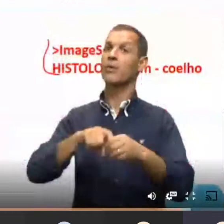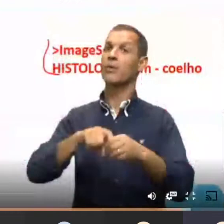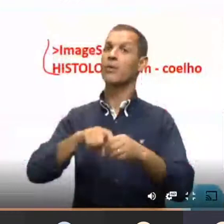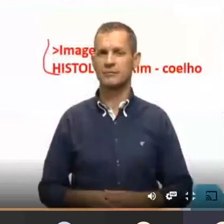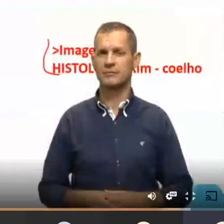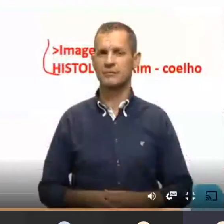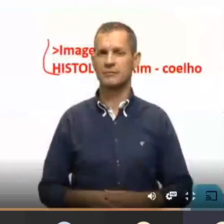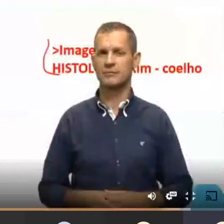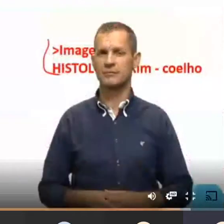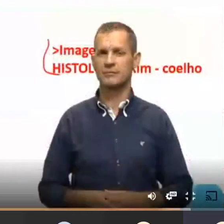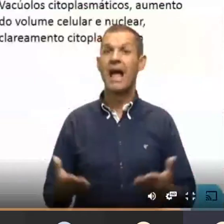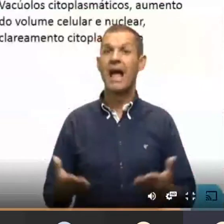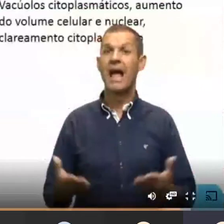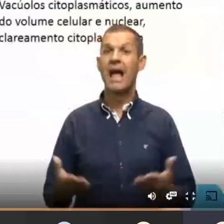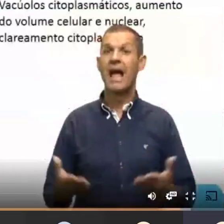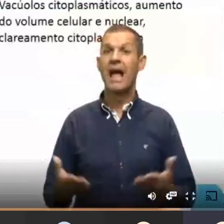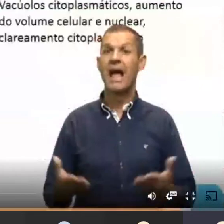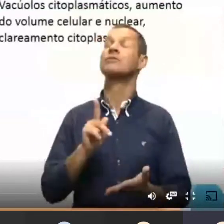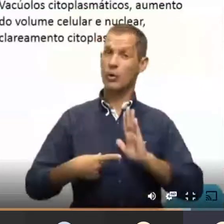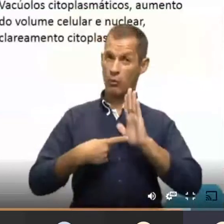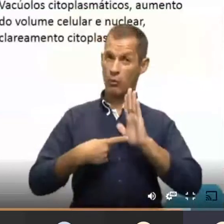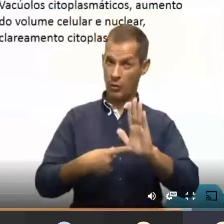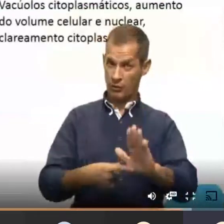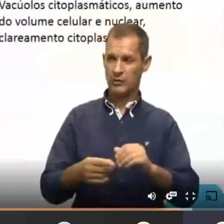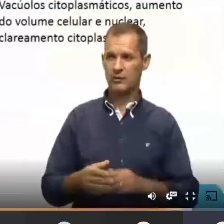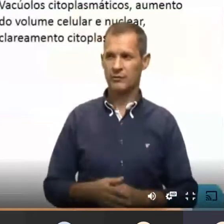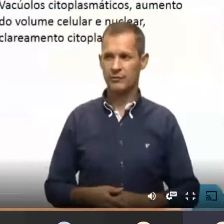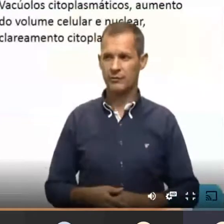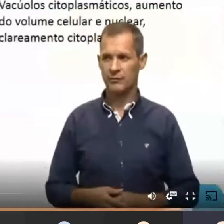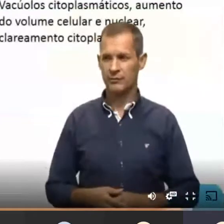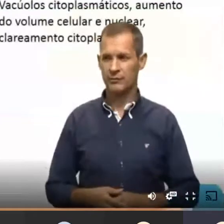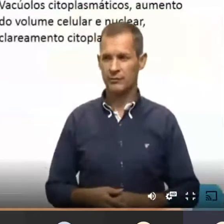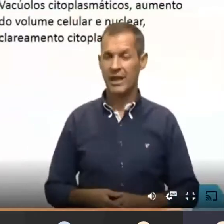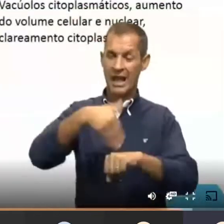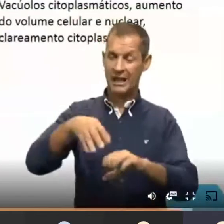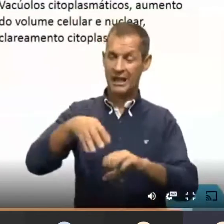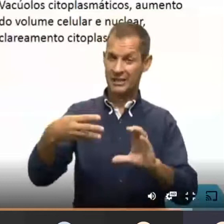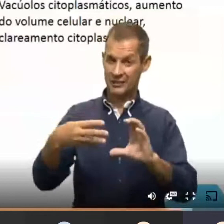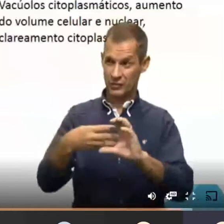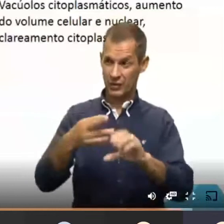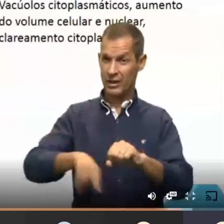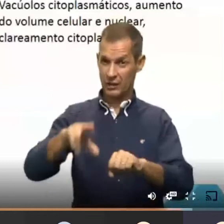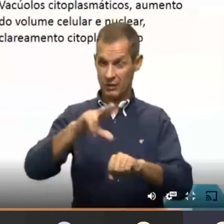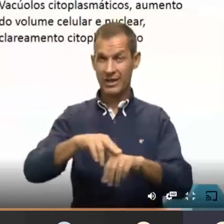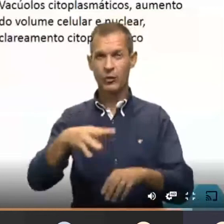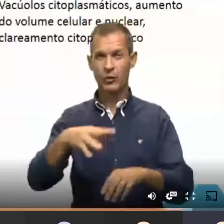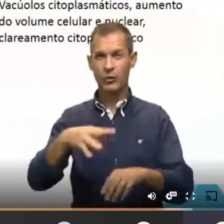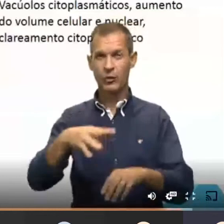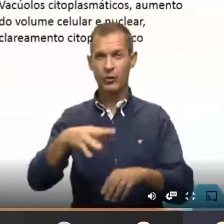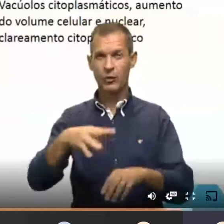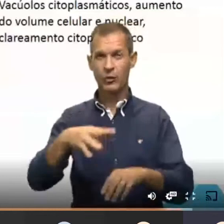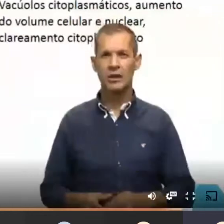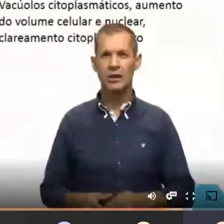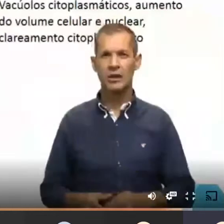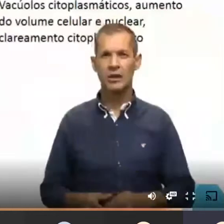slide, e agora, de fato, mostrando a lesão celular reversível, conhecida